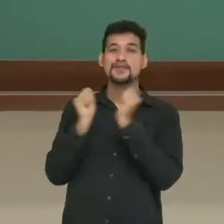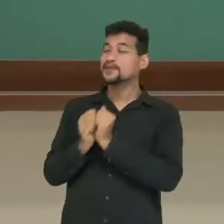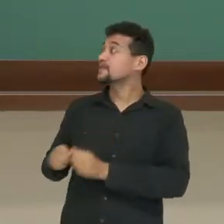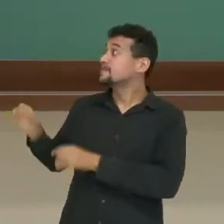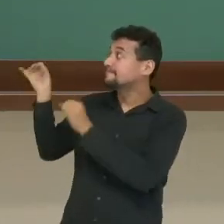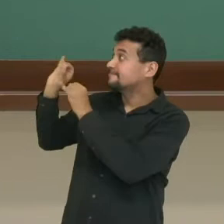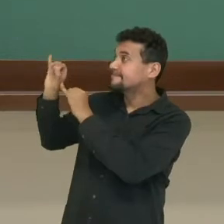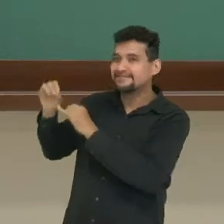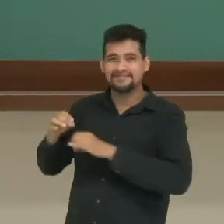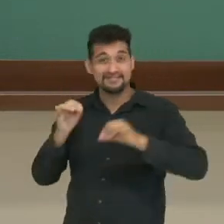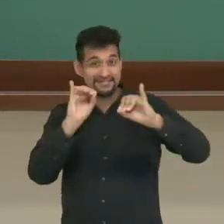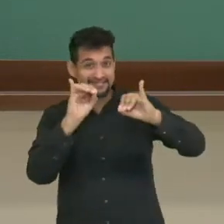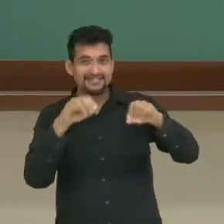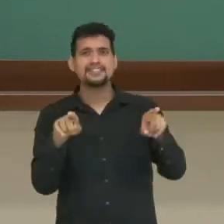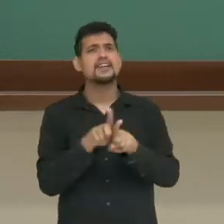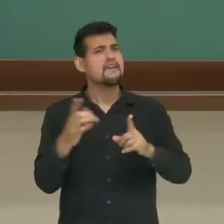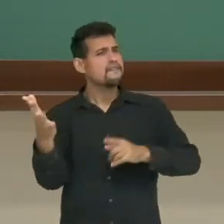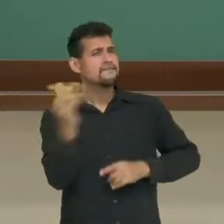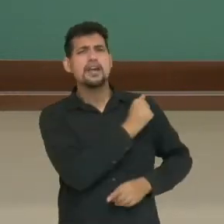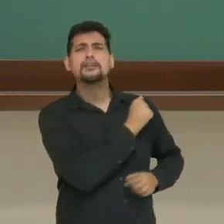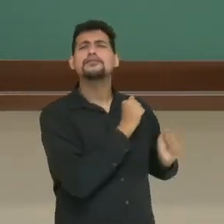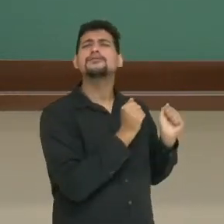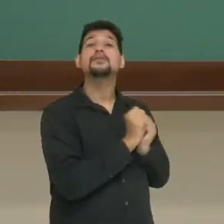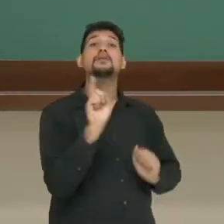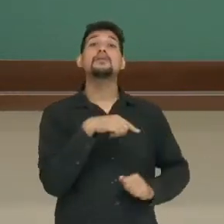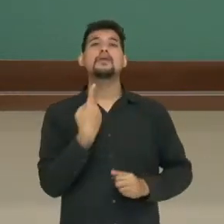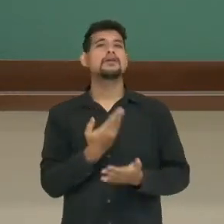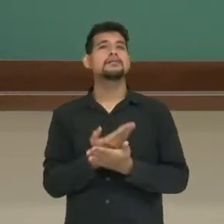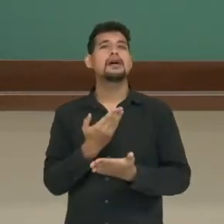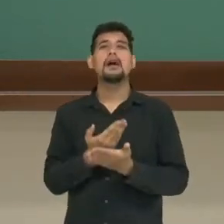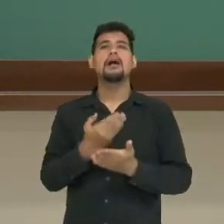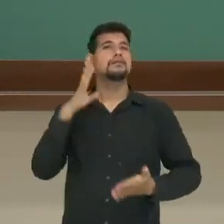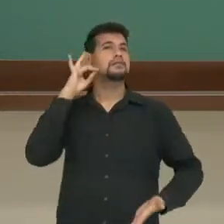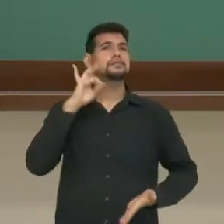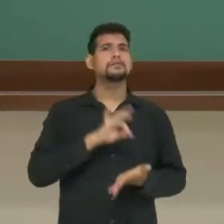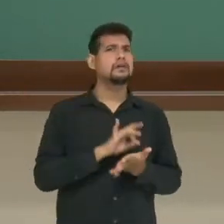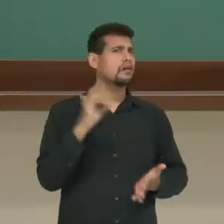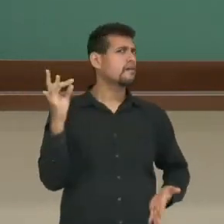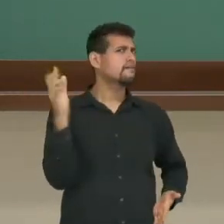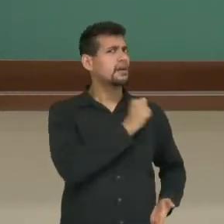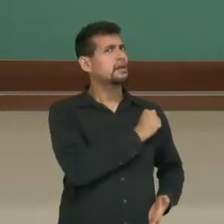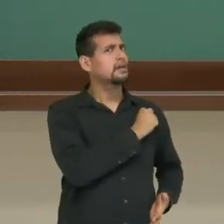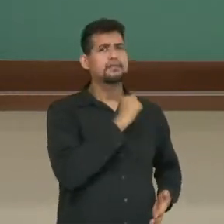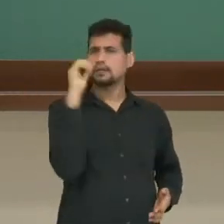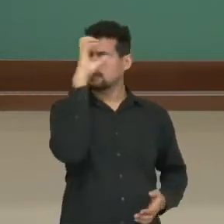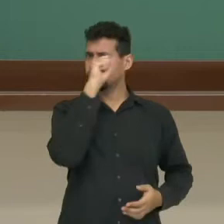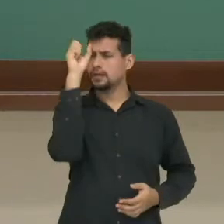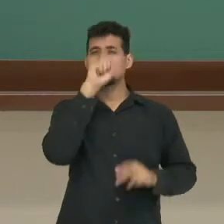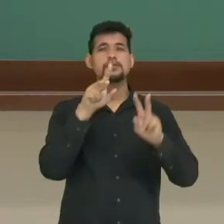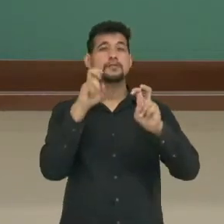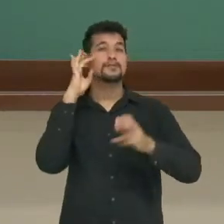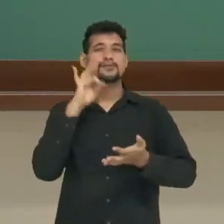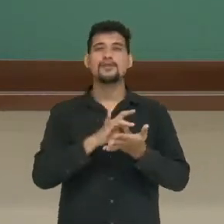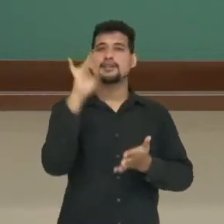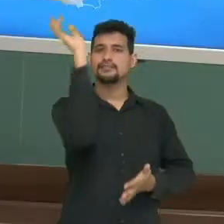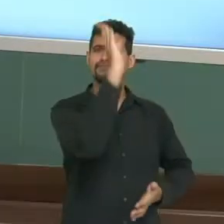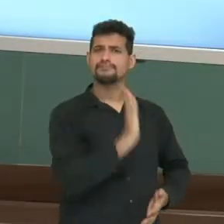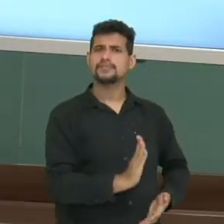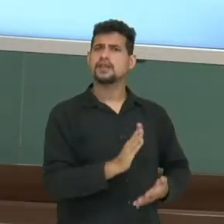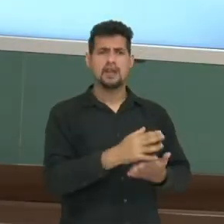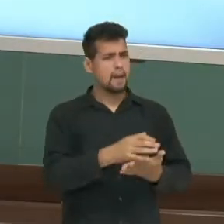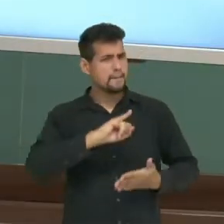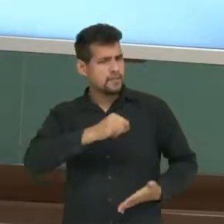para ele. E venha com a gente para a nossa aula de História. Venha aprender muito sobre a história do Brasil. Traga